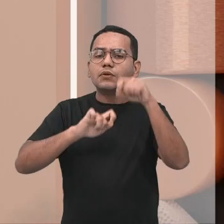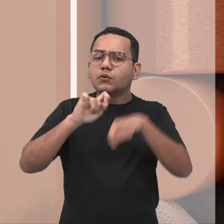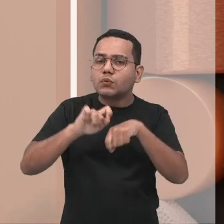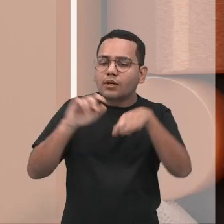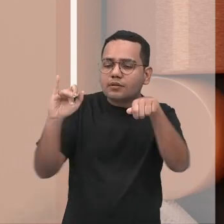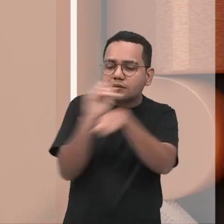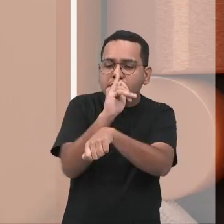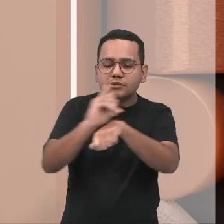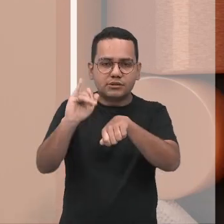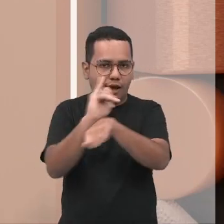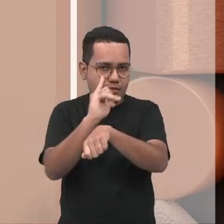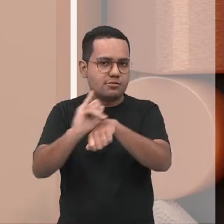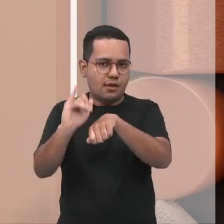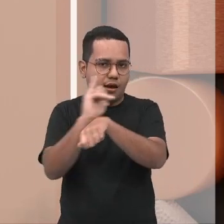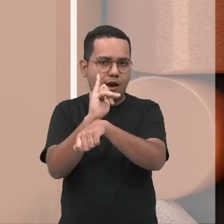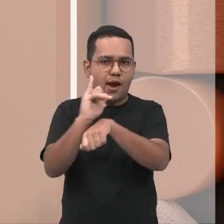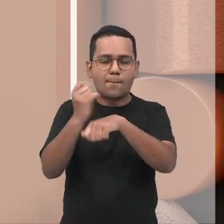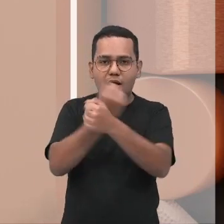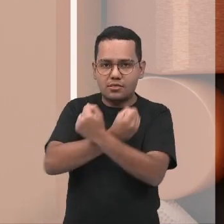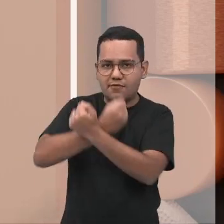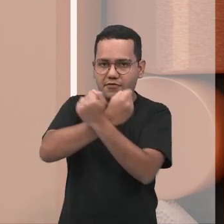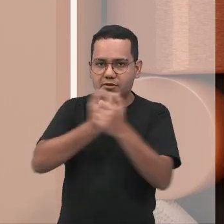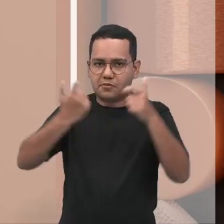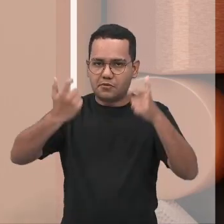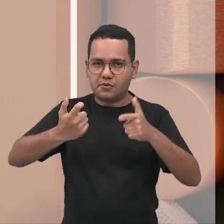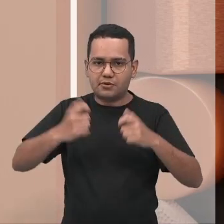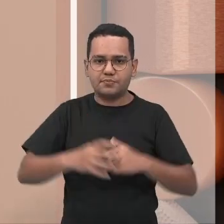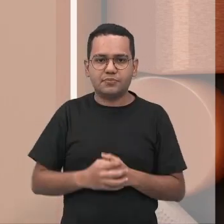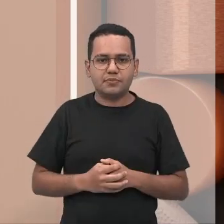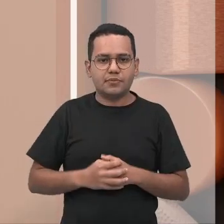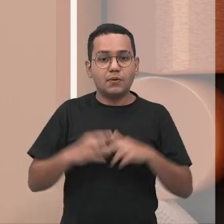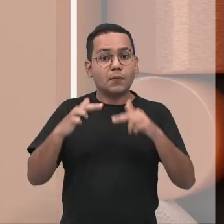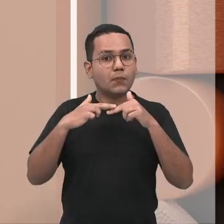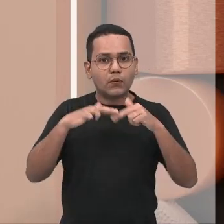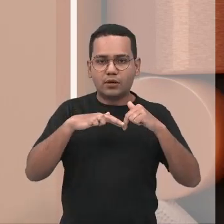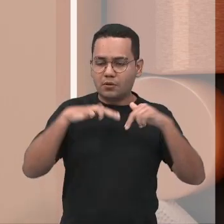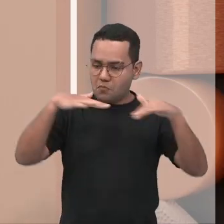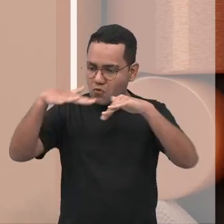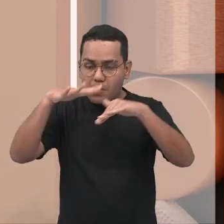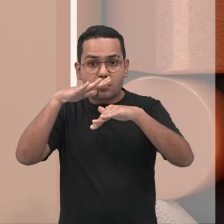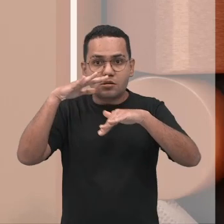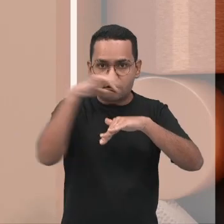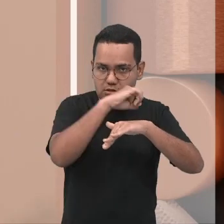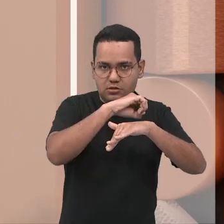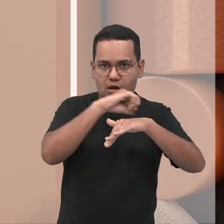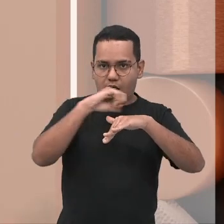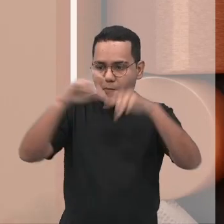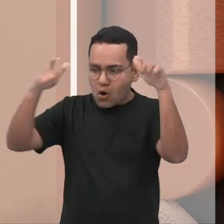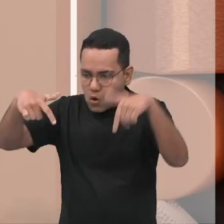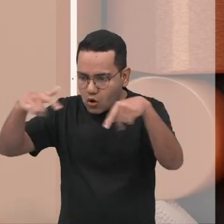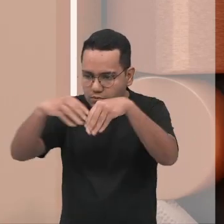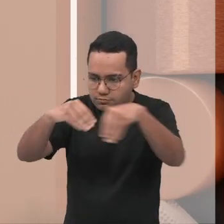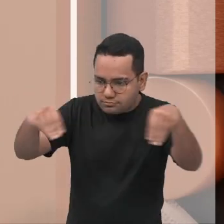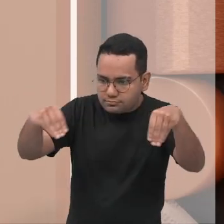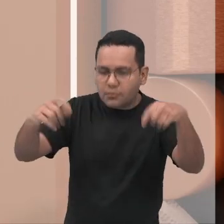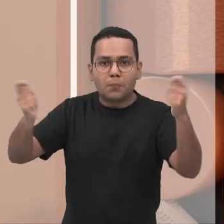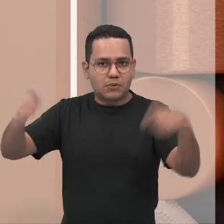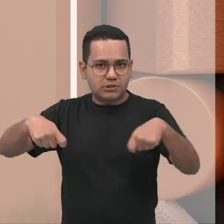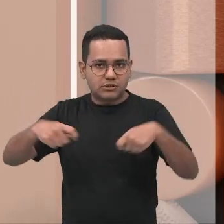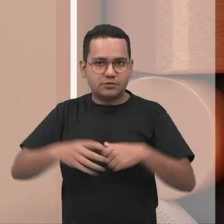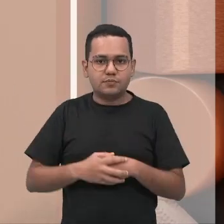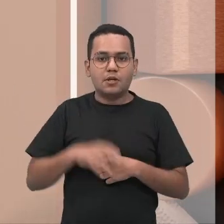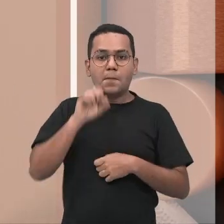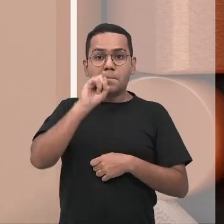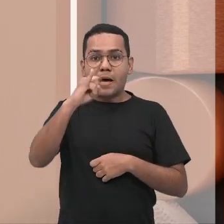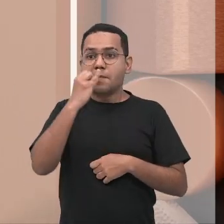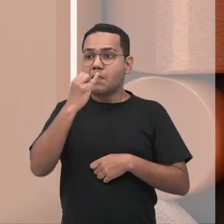possível. O que acontece? Eles se movimentavam rápido, conseguiam conquistar o território. Como viam que não iam conseguir conquistar